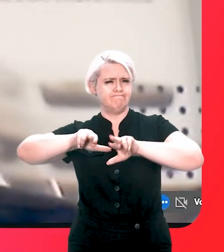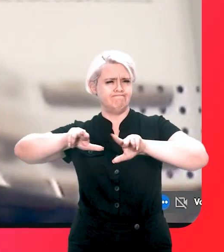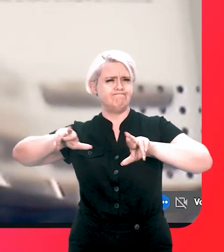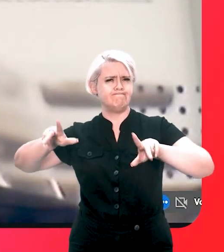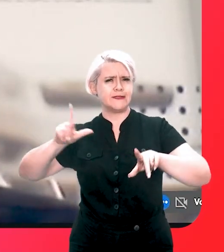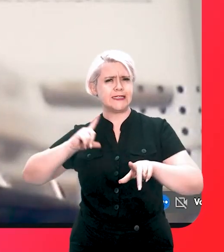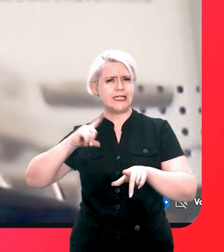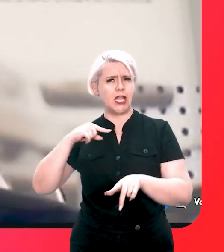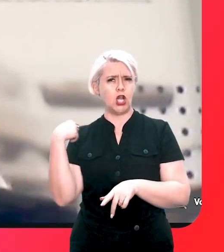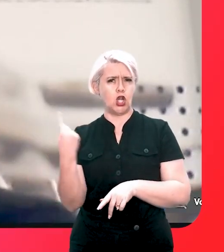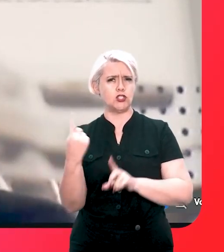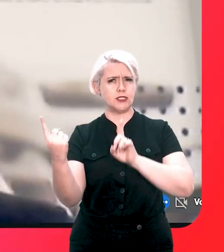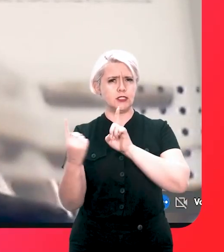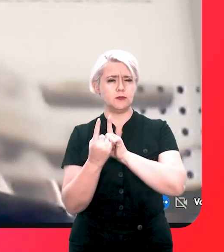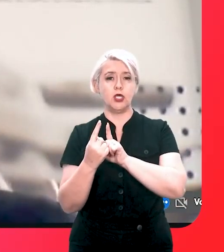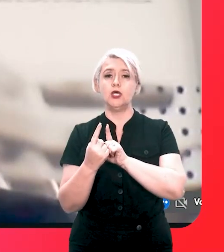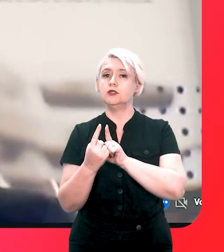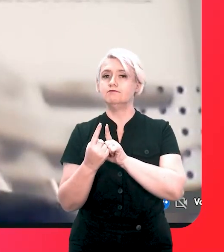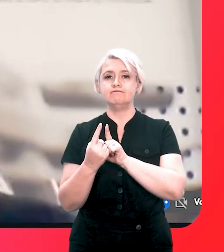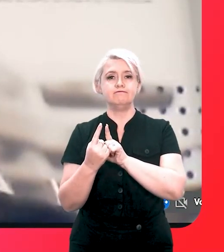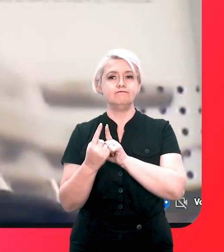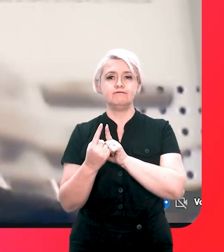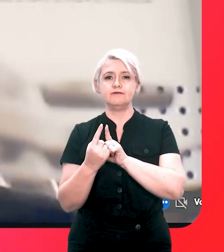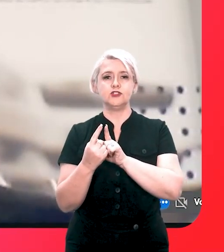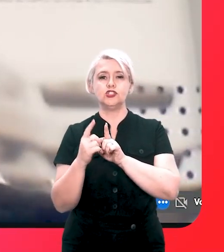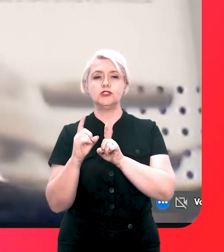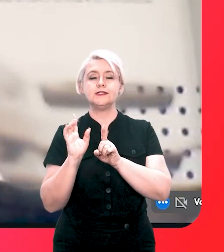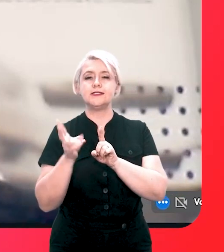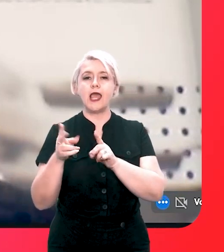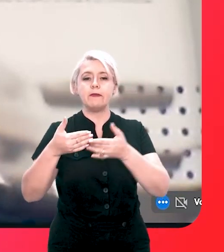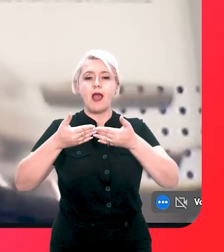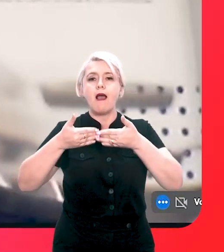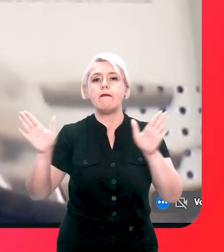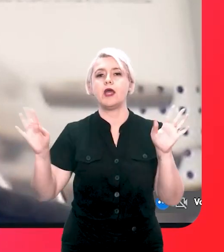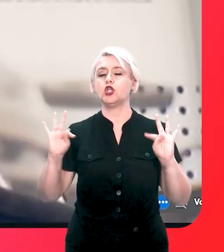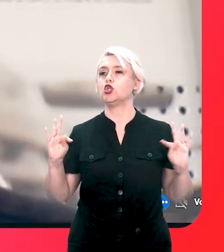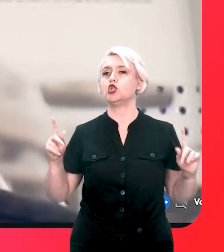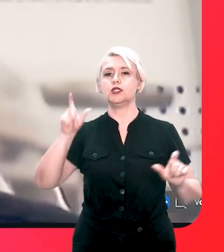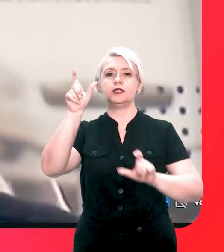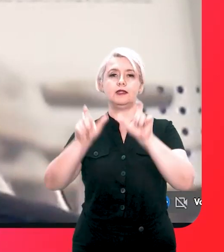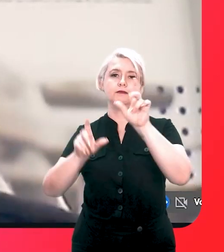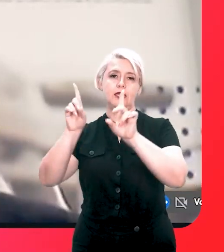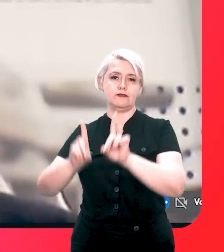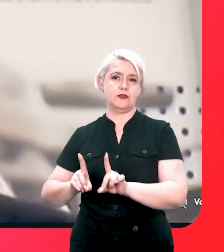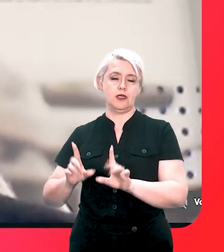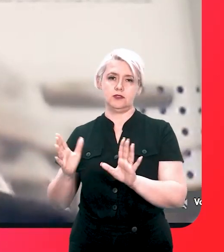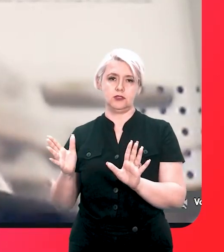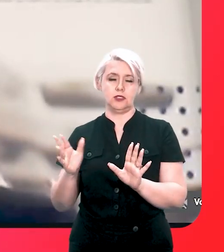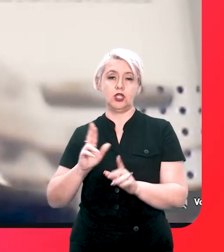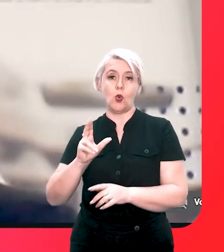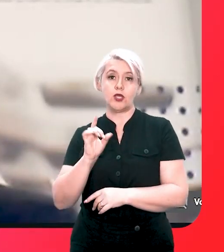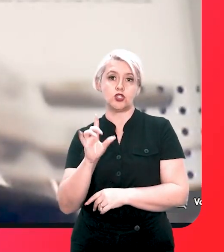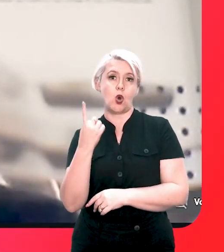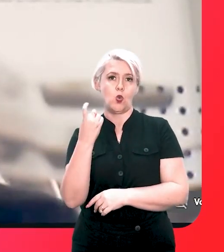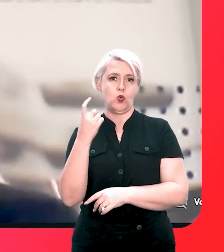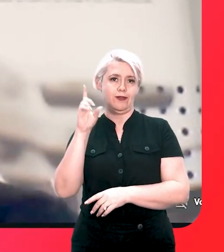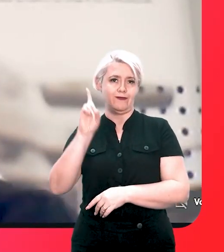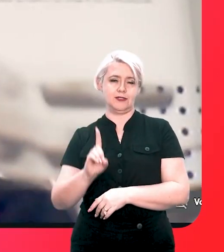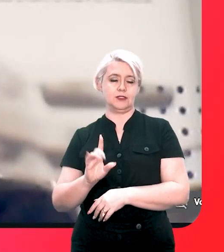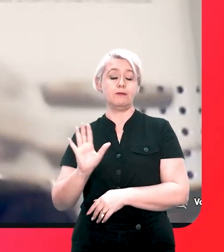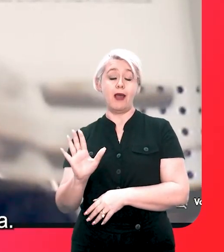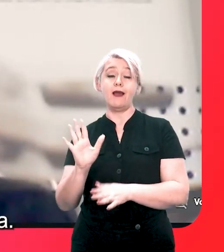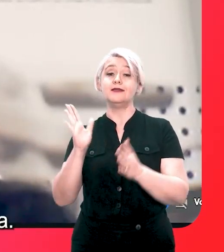com deficiência que nós atendemos, nossas portas estão abertas para todas as deficiências, né? Sim. Mas,